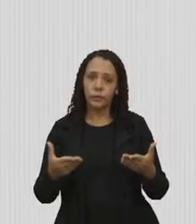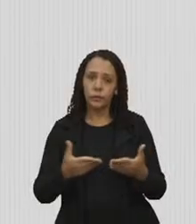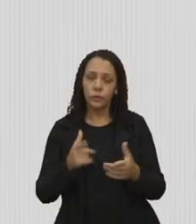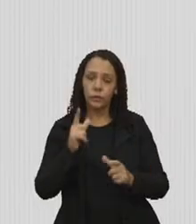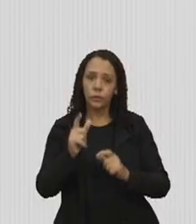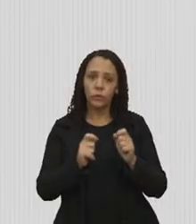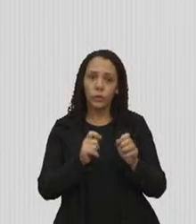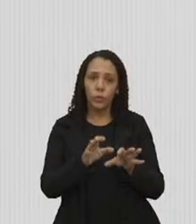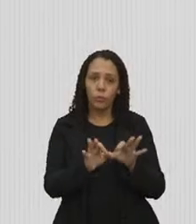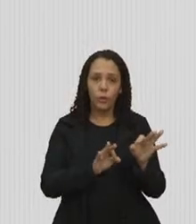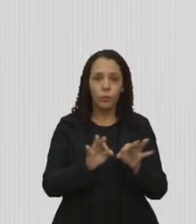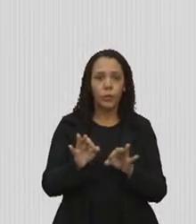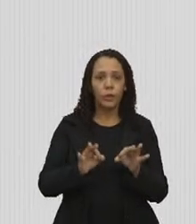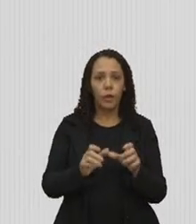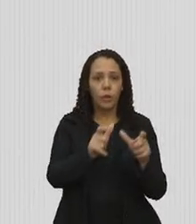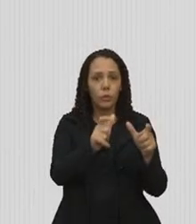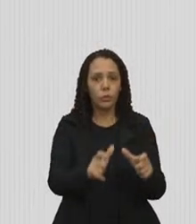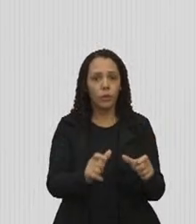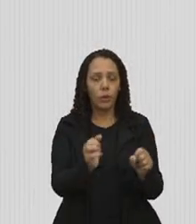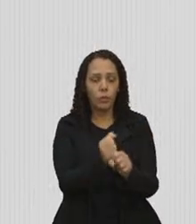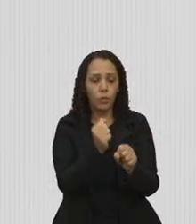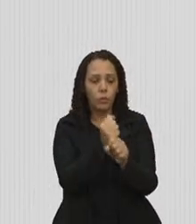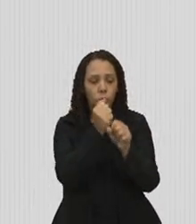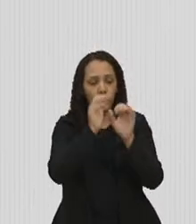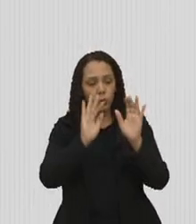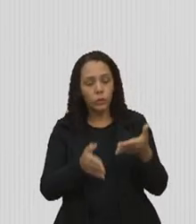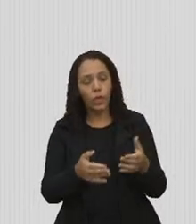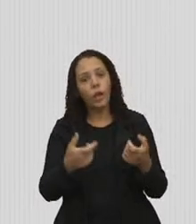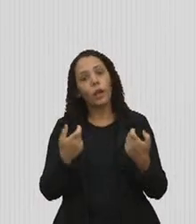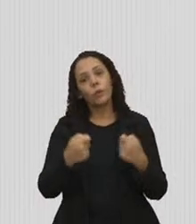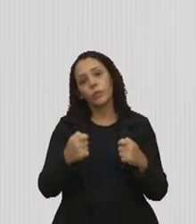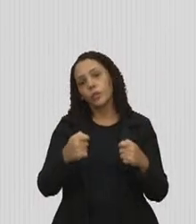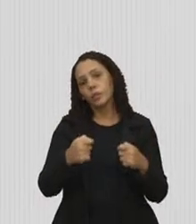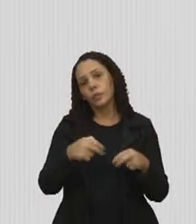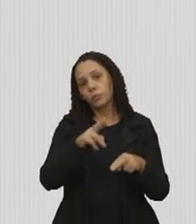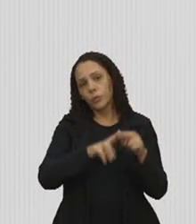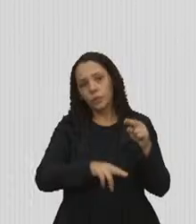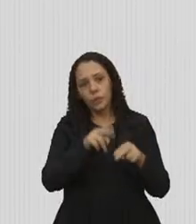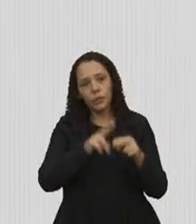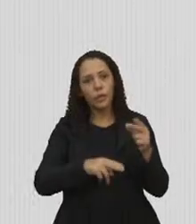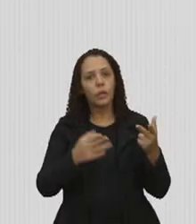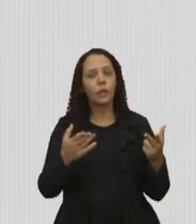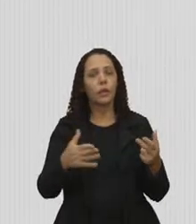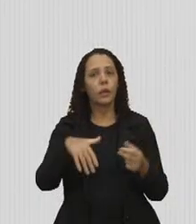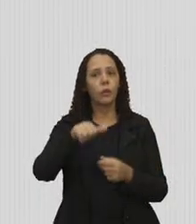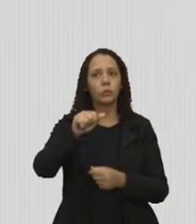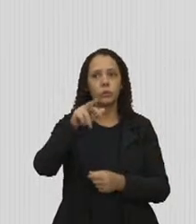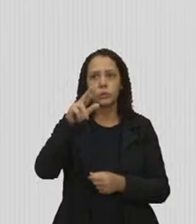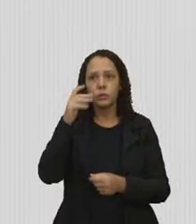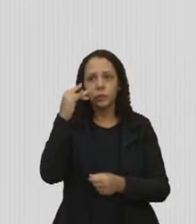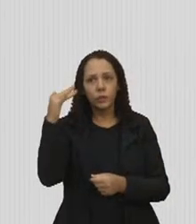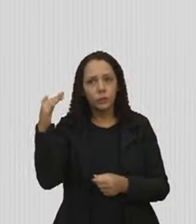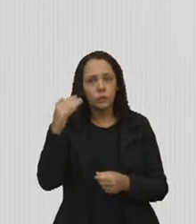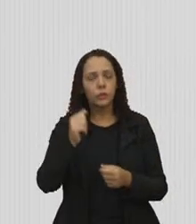implementar os prédios, no sentido de fez a construção, agora eu preciso do mobiliário, preciso dos ar-condicionados, preciso